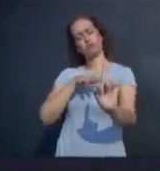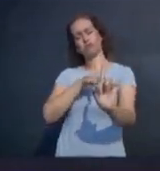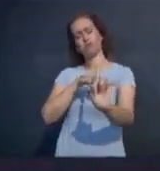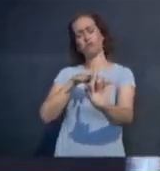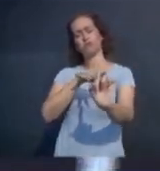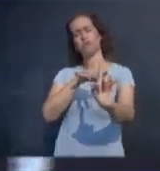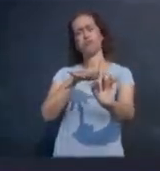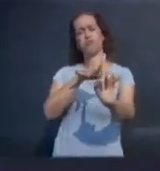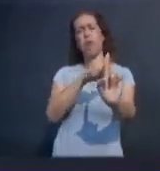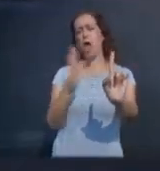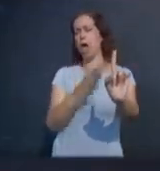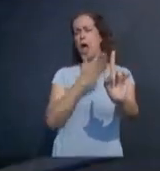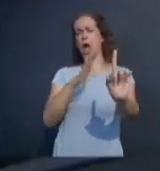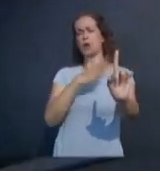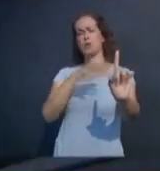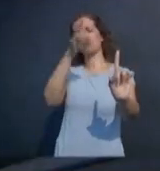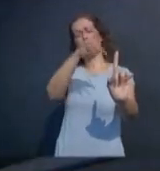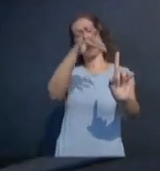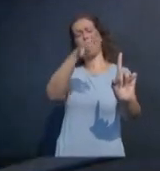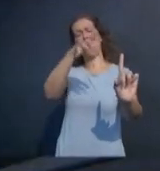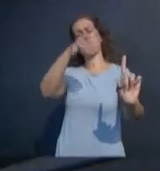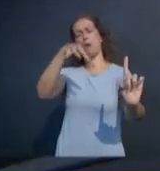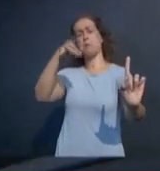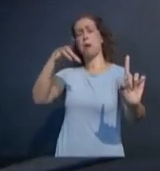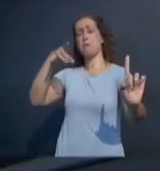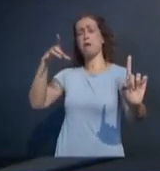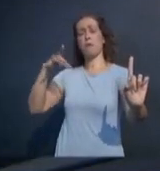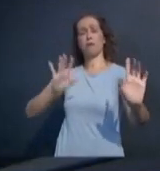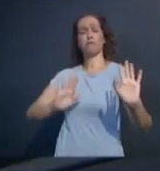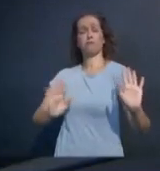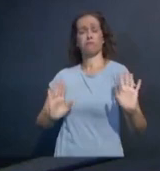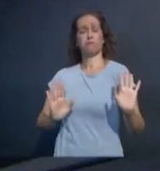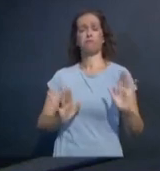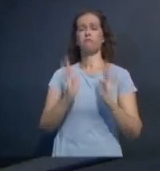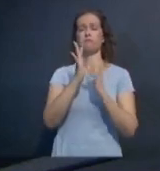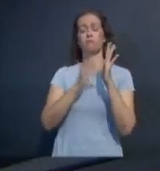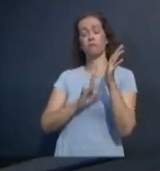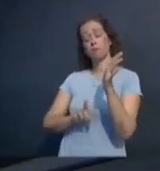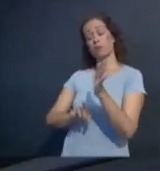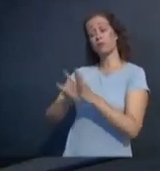disso, muitos dos seus, o quê? Discípulos.